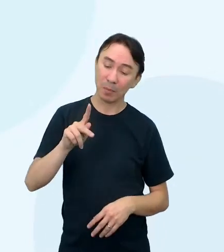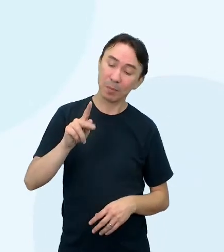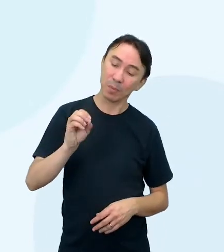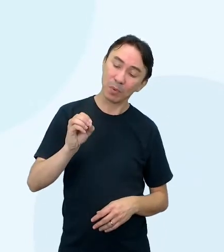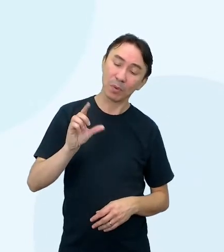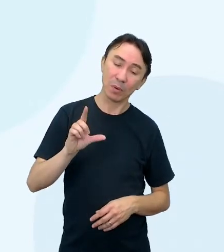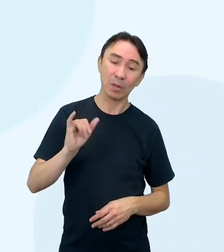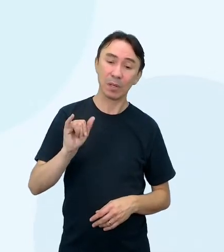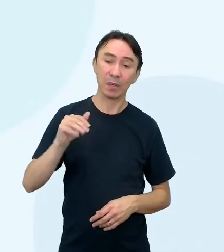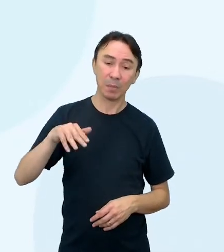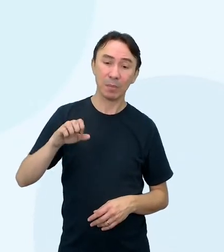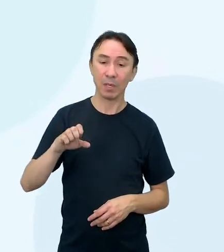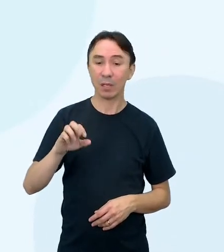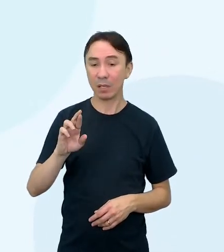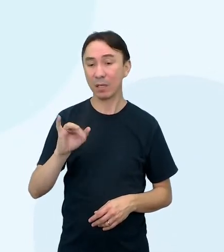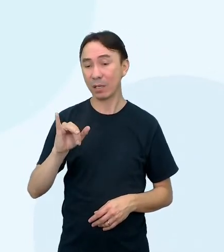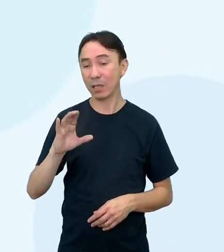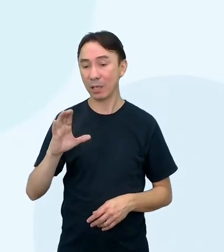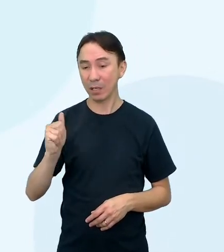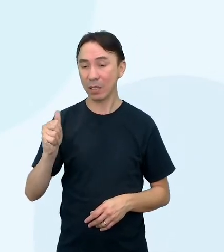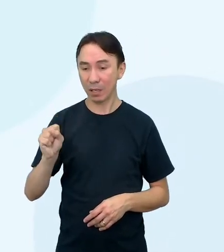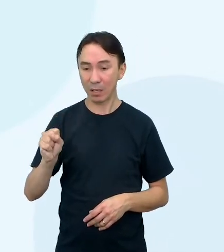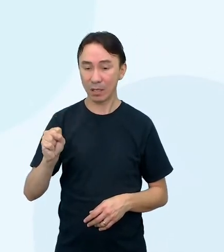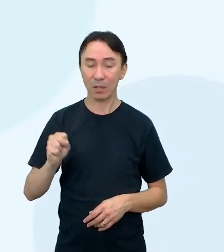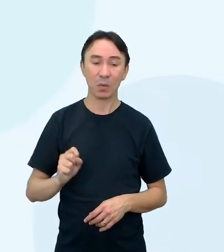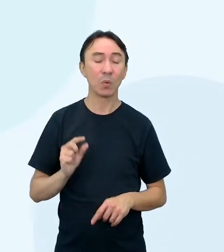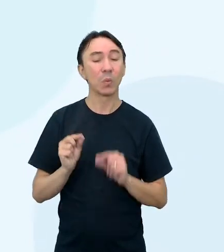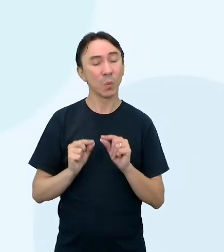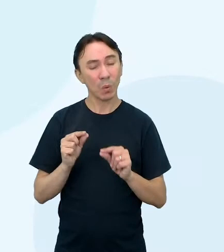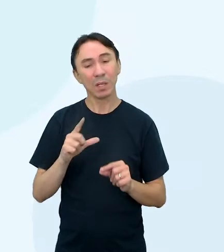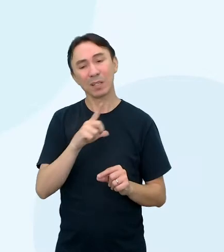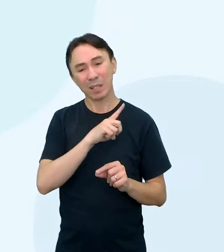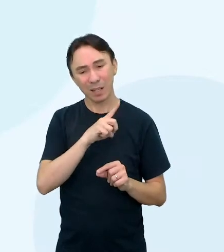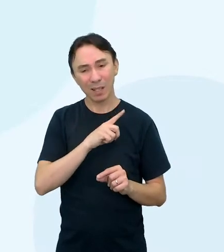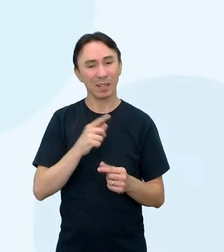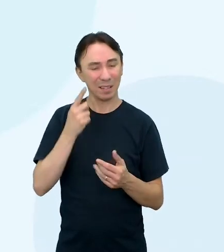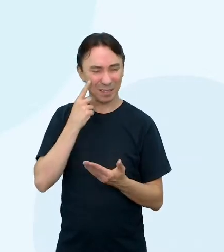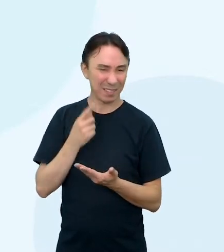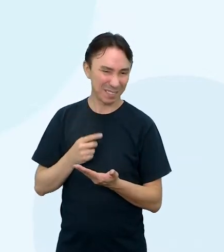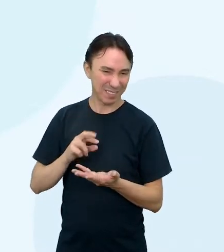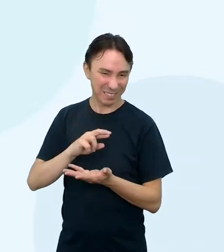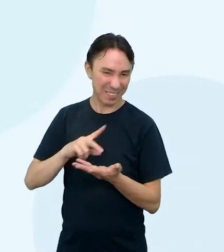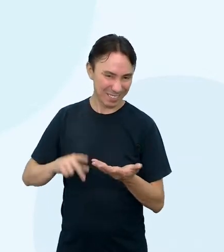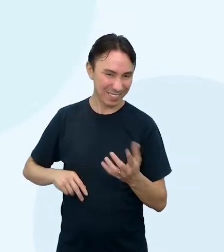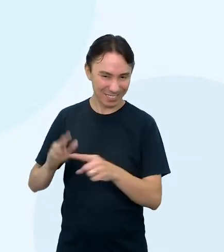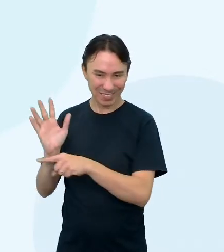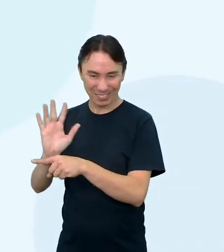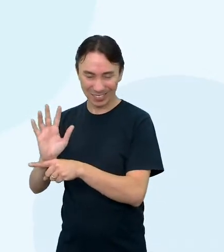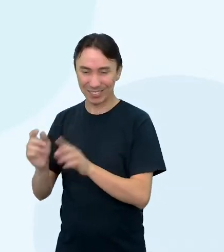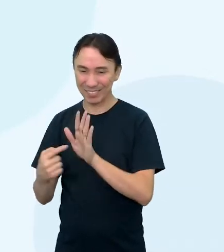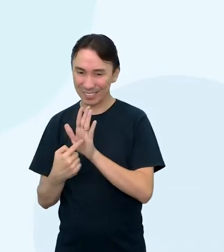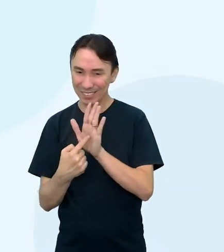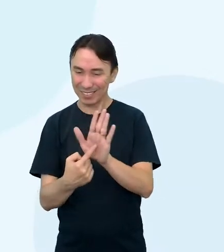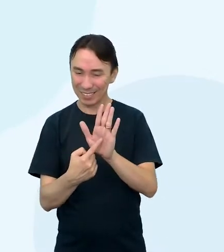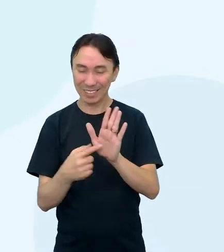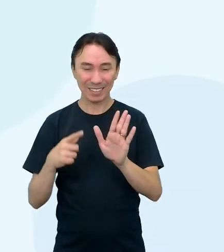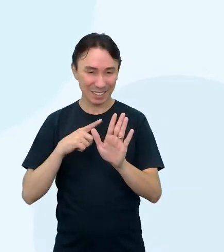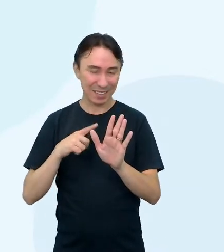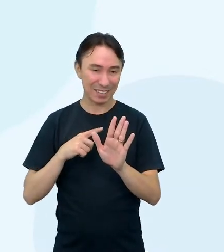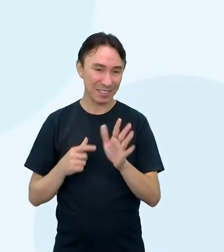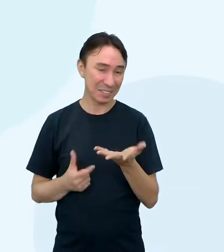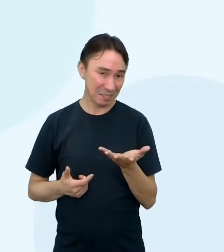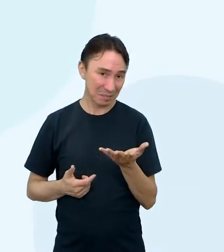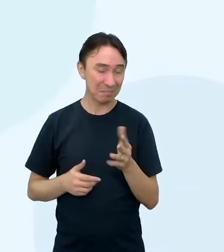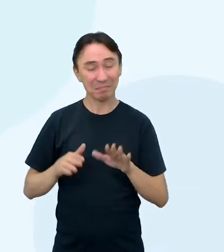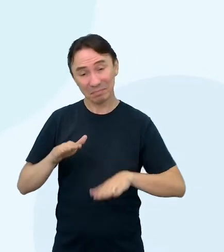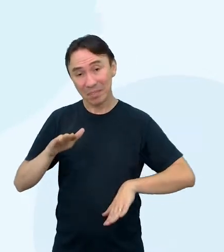acabam dando formas, que são aquelas formas prismáticas que ele passou no vídeo, laminar, e aí vai,